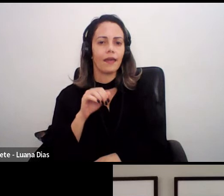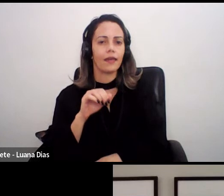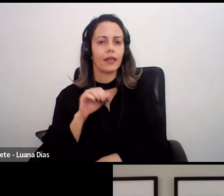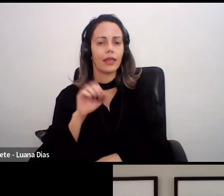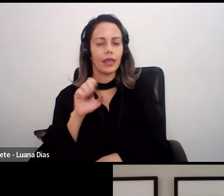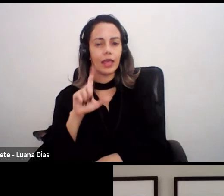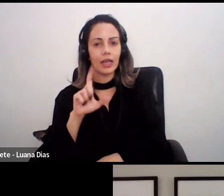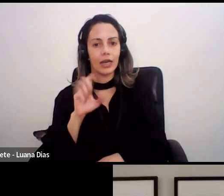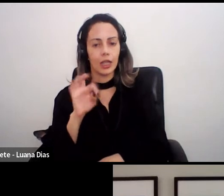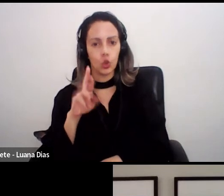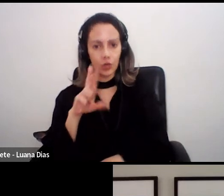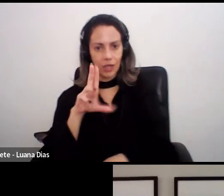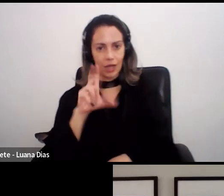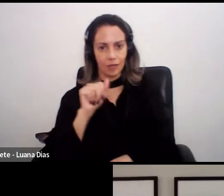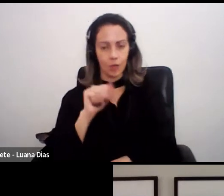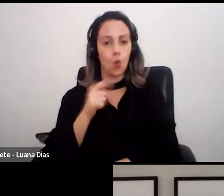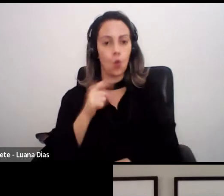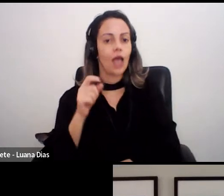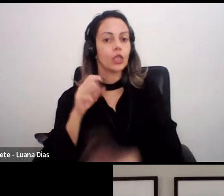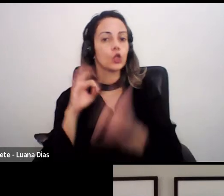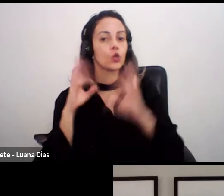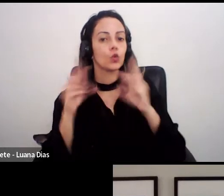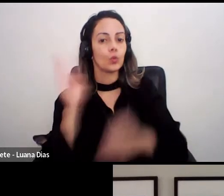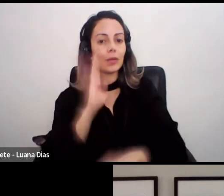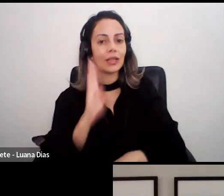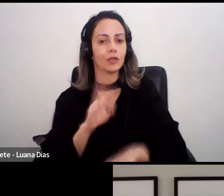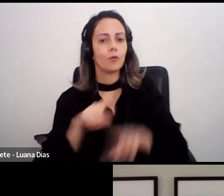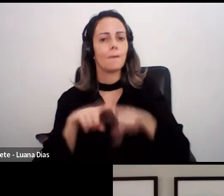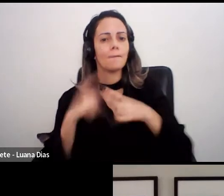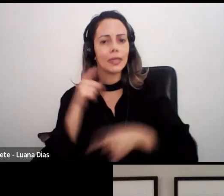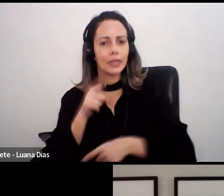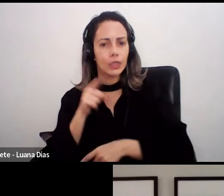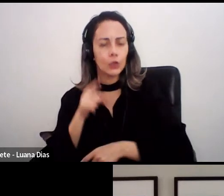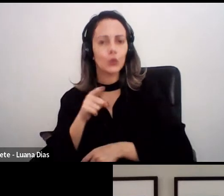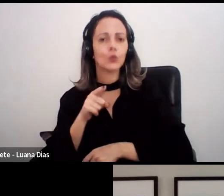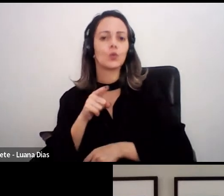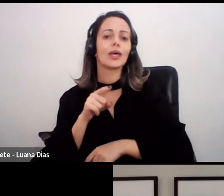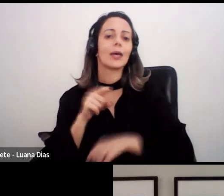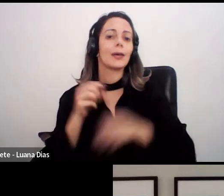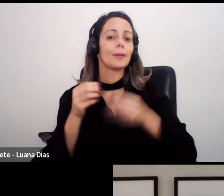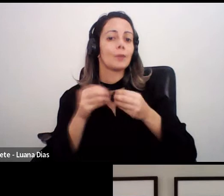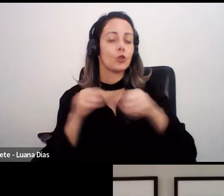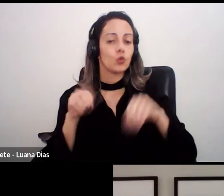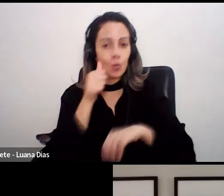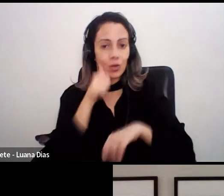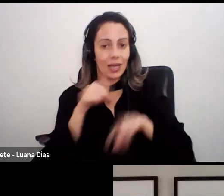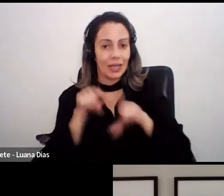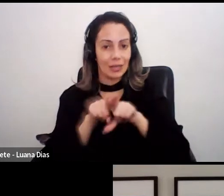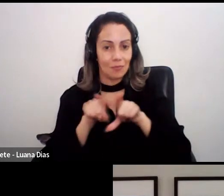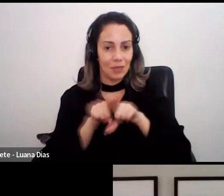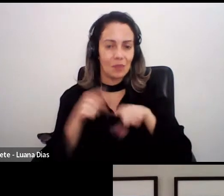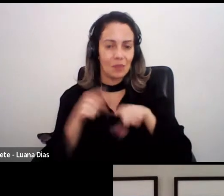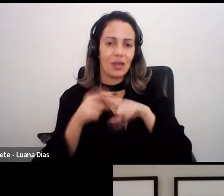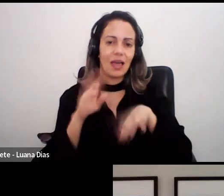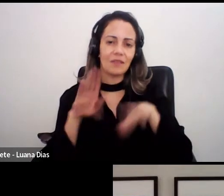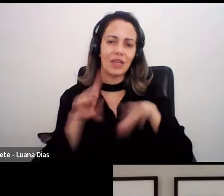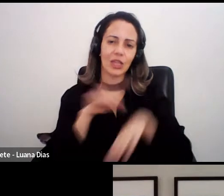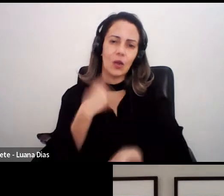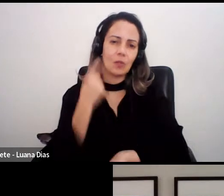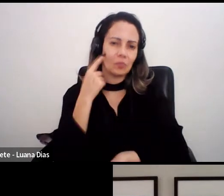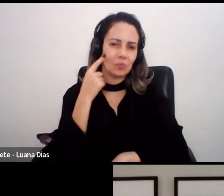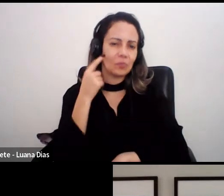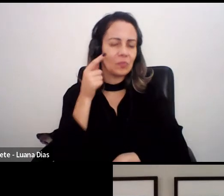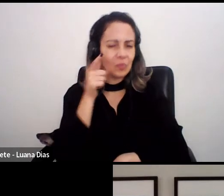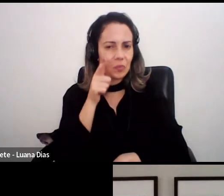Rio, ouso dizer, quase todo o Brasil. Só que isso impactou as mulheres também, porque a gente acha que as mulheres têm acesso à